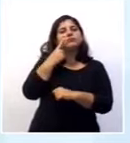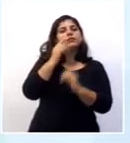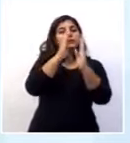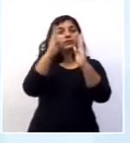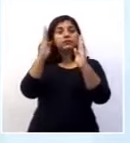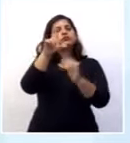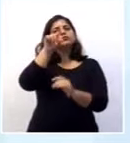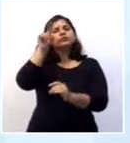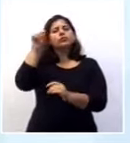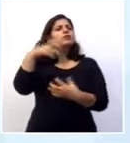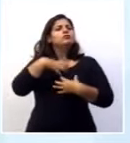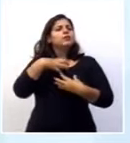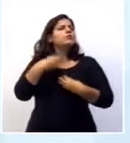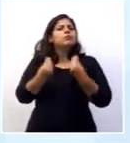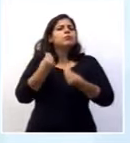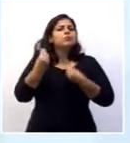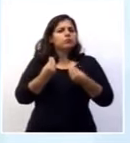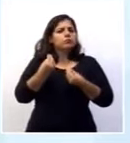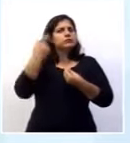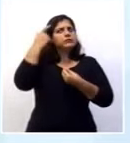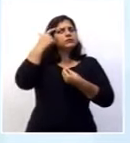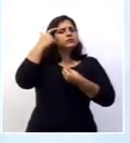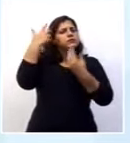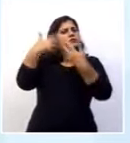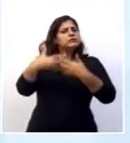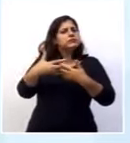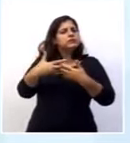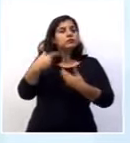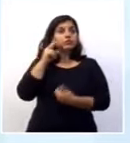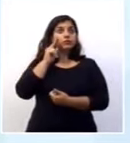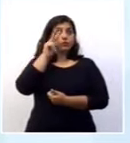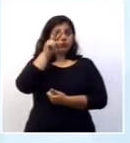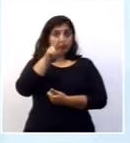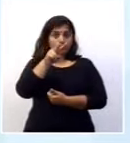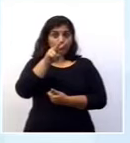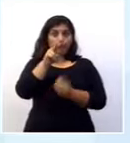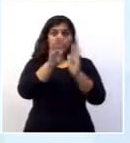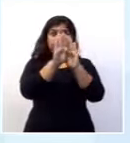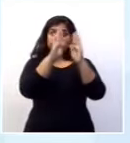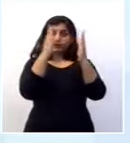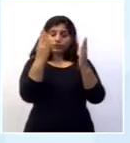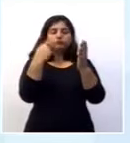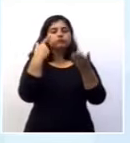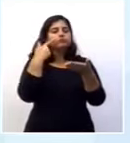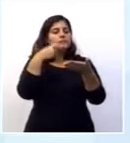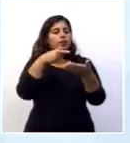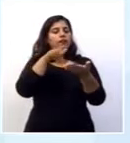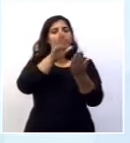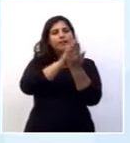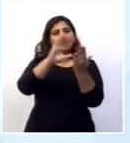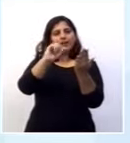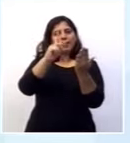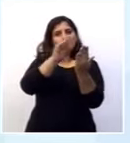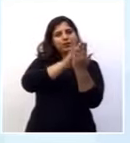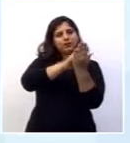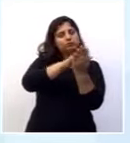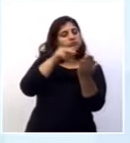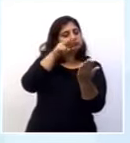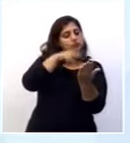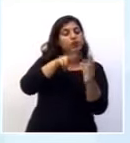empréstimo. Como que é esse processo? Como que você faz? Você olha o livro, você analisa ele pela capa,